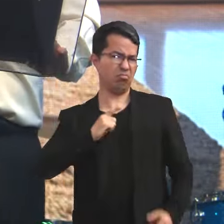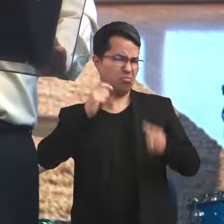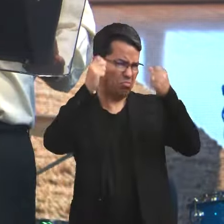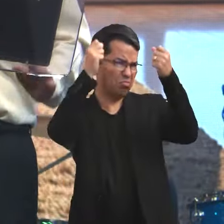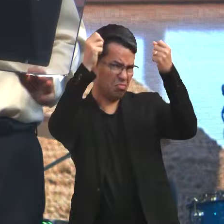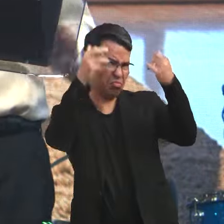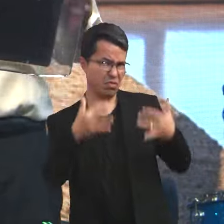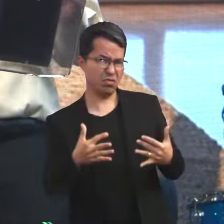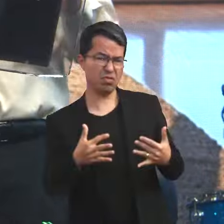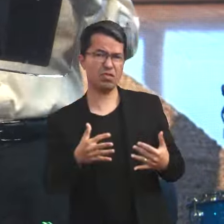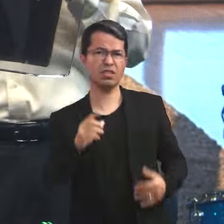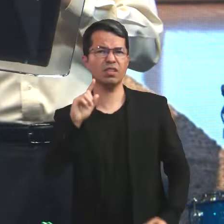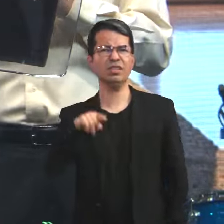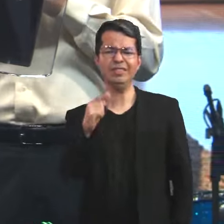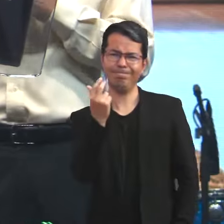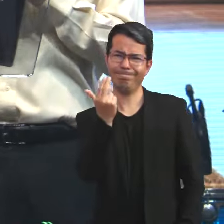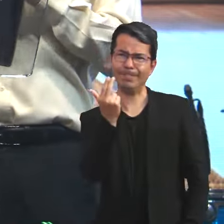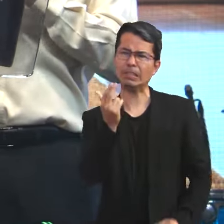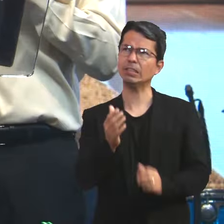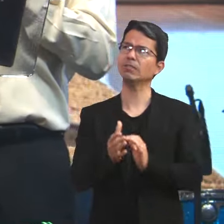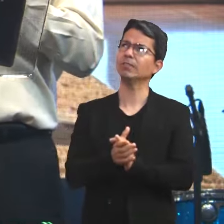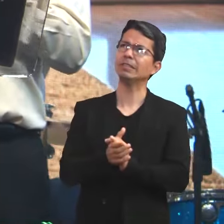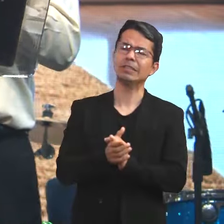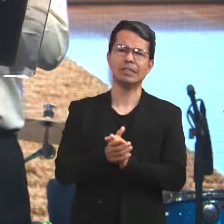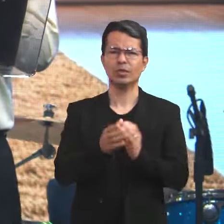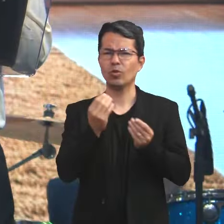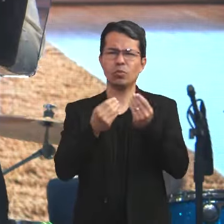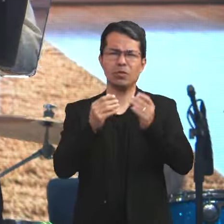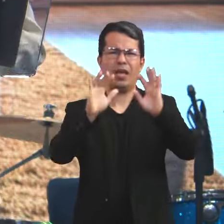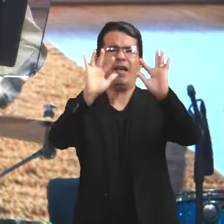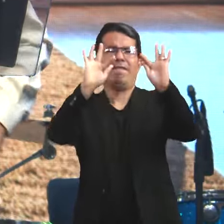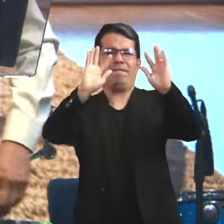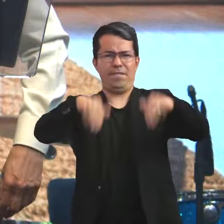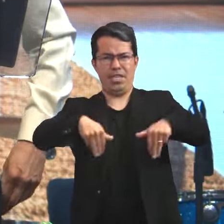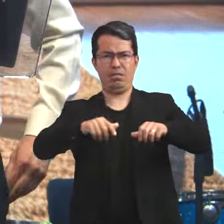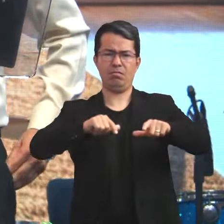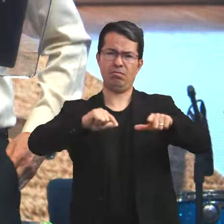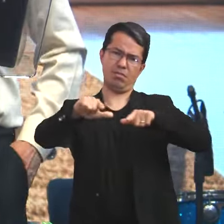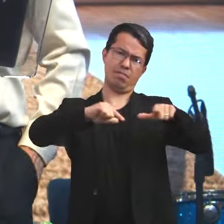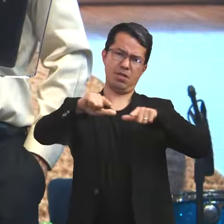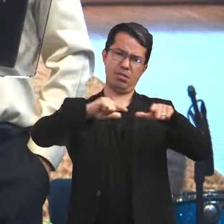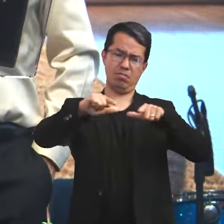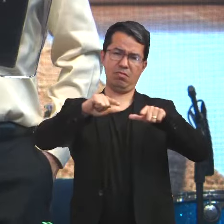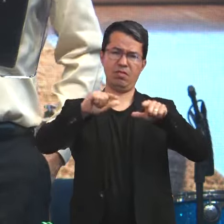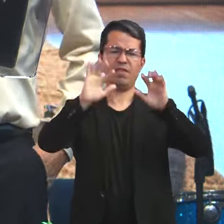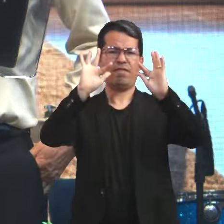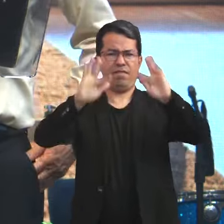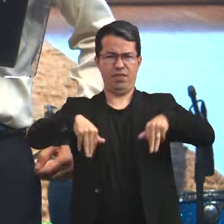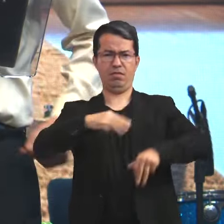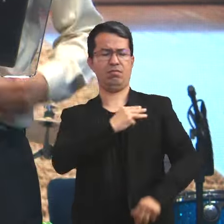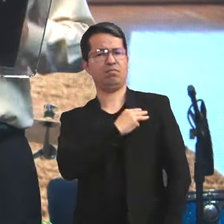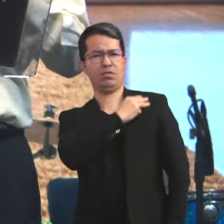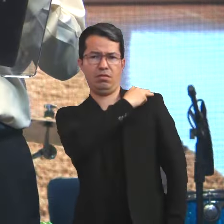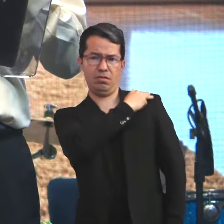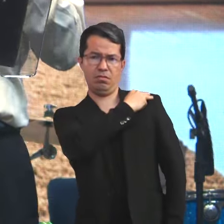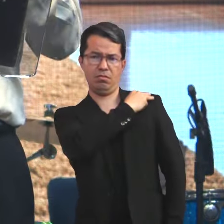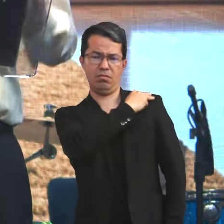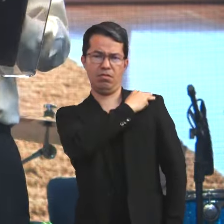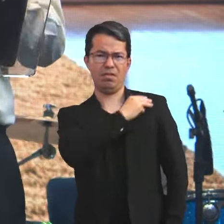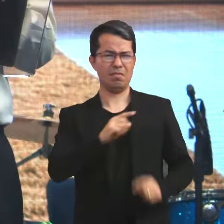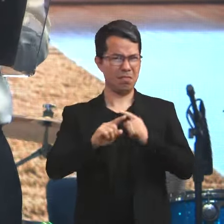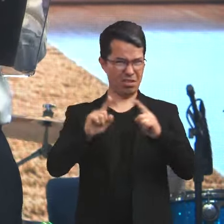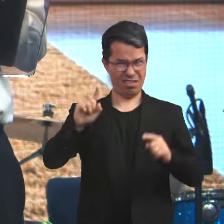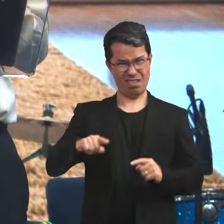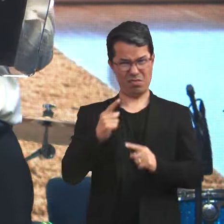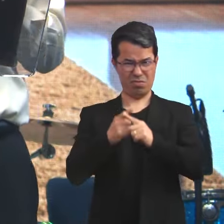de Paulo discurso de ministerio é um discurso do seu não porque el